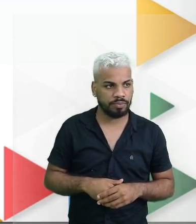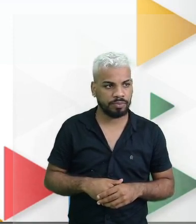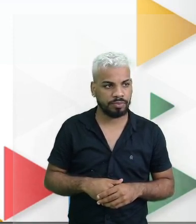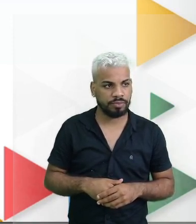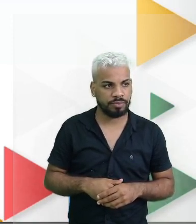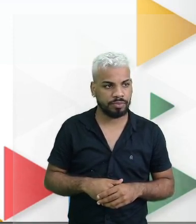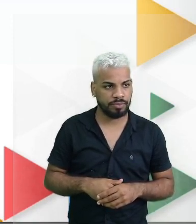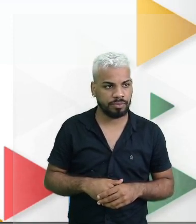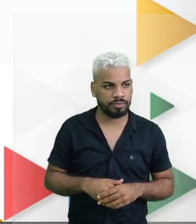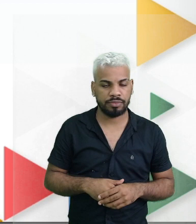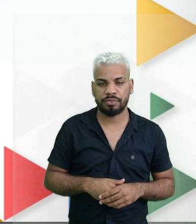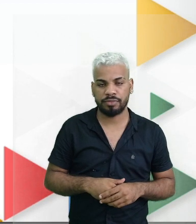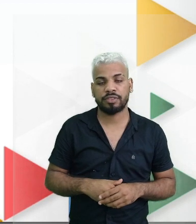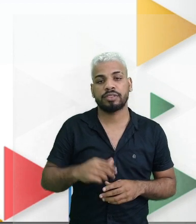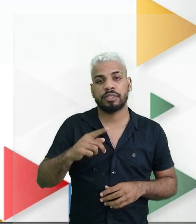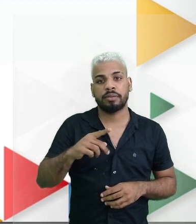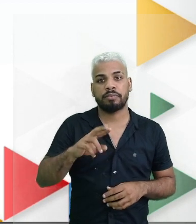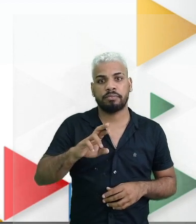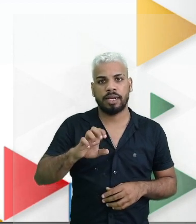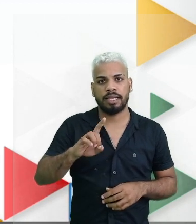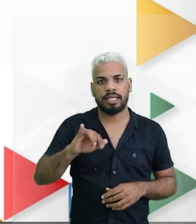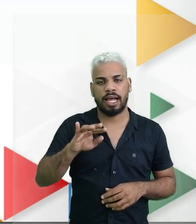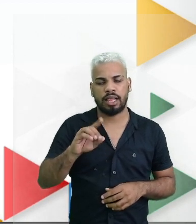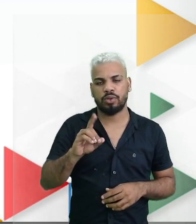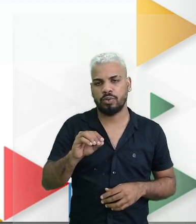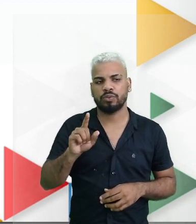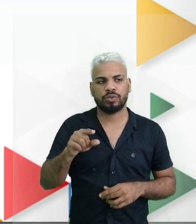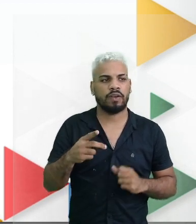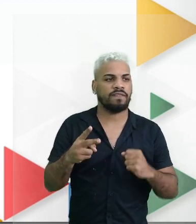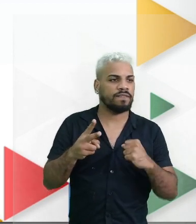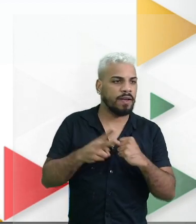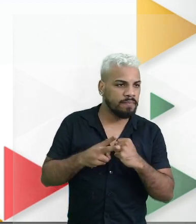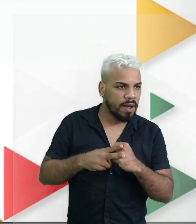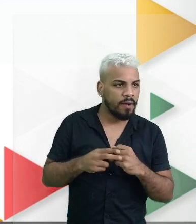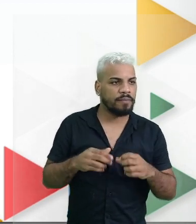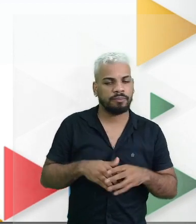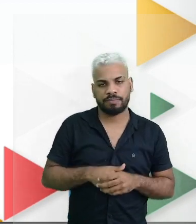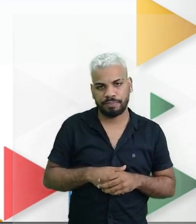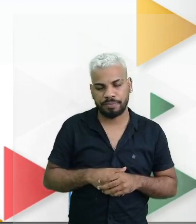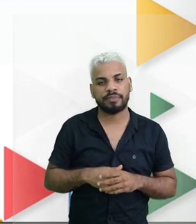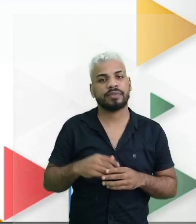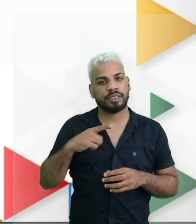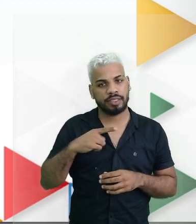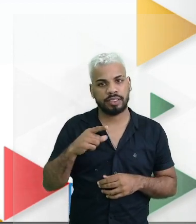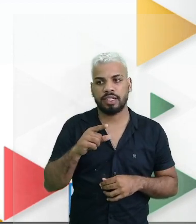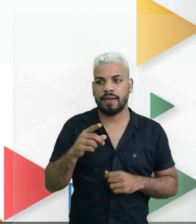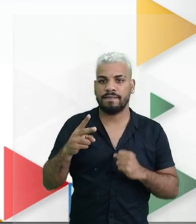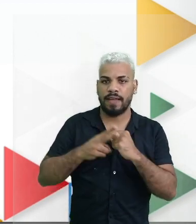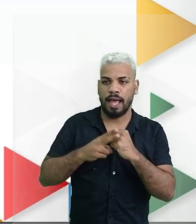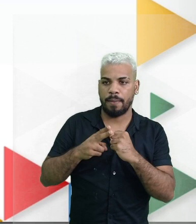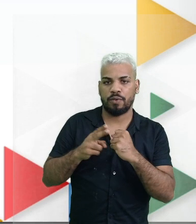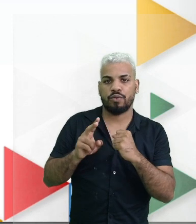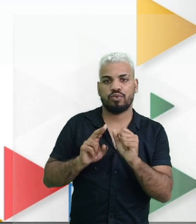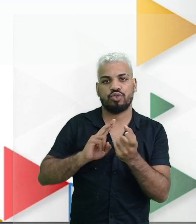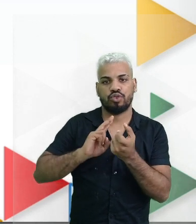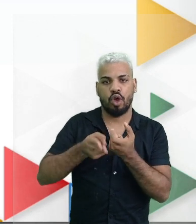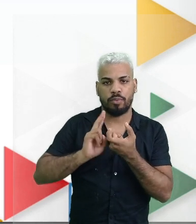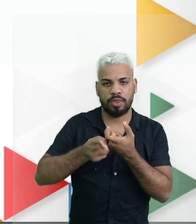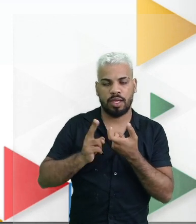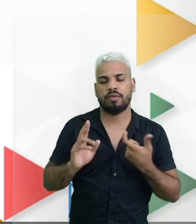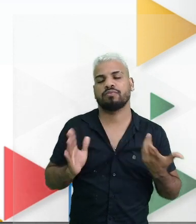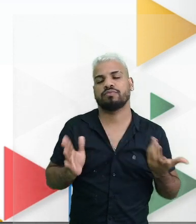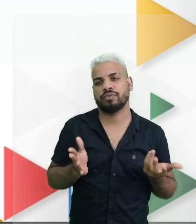comigo. Predicado, nós temos o predicado verbal, o predicado verbo nominal,